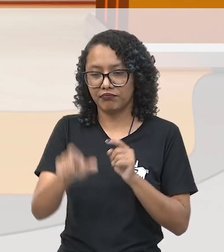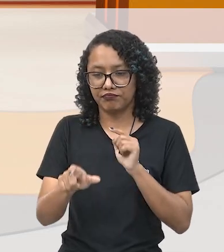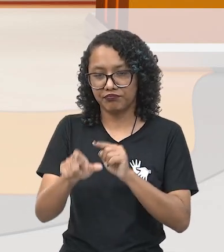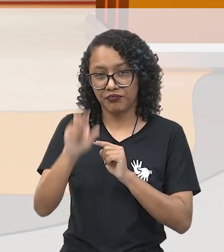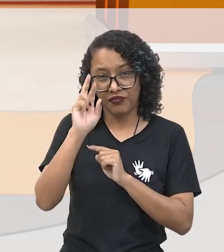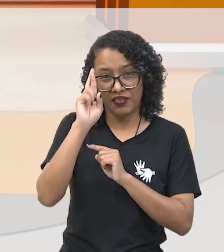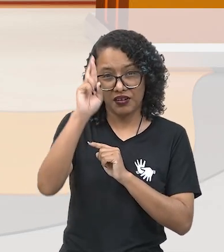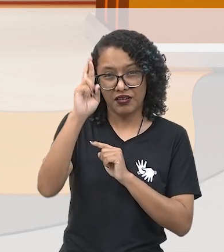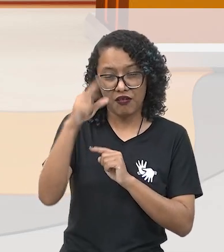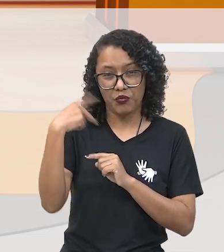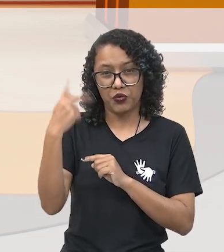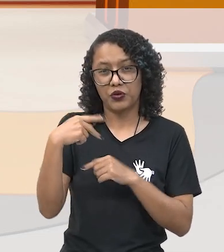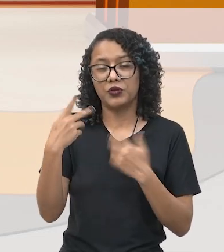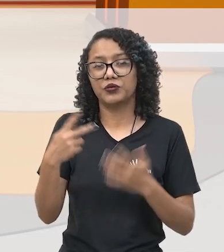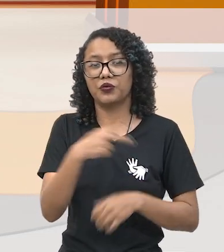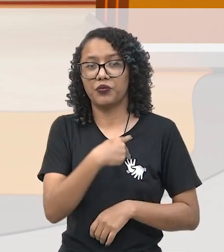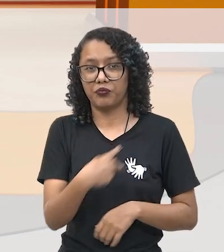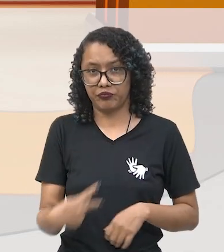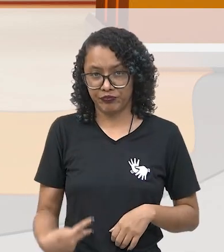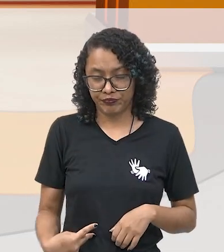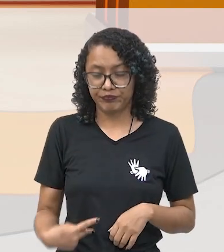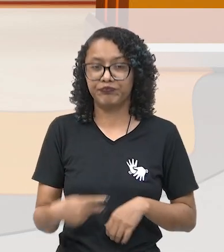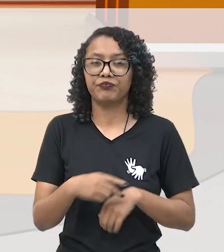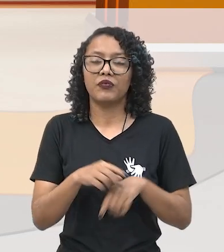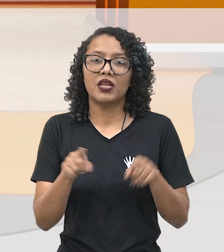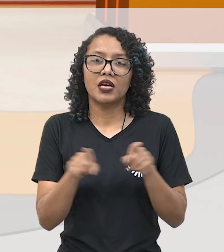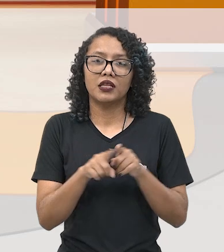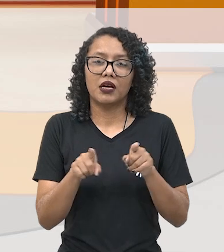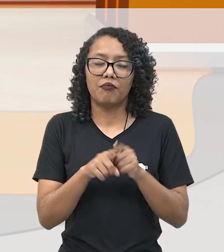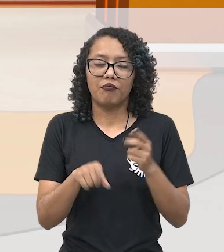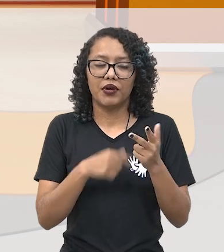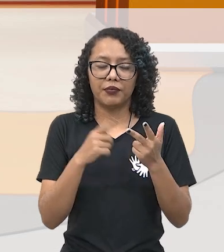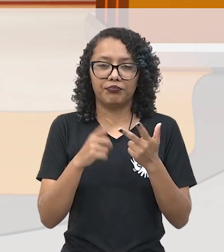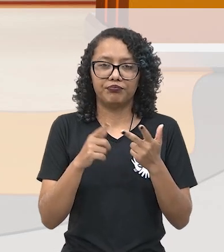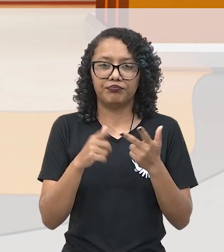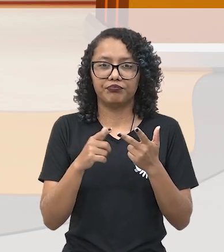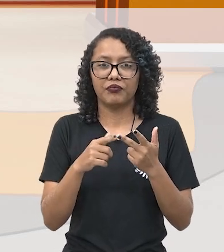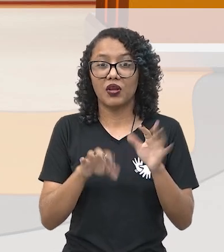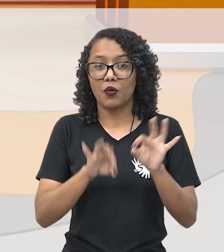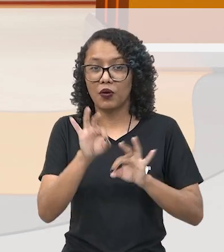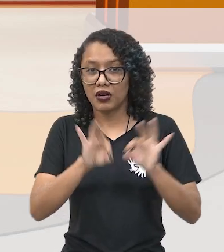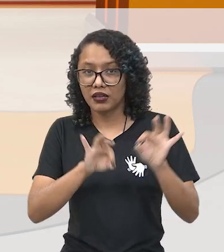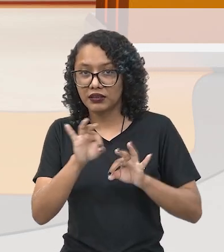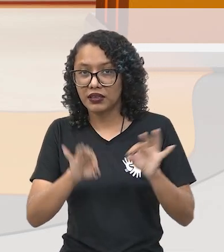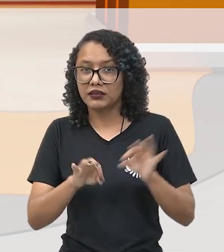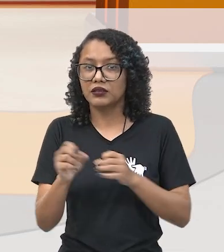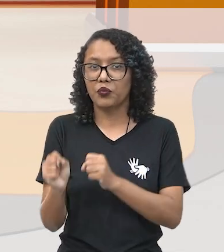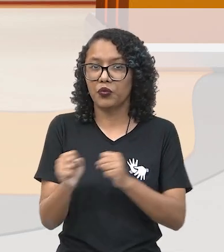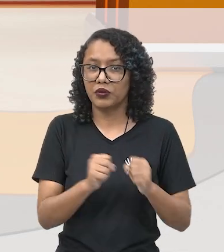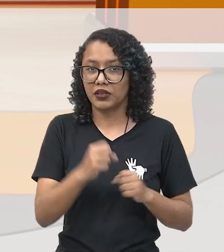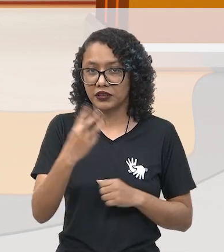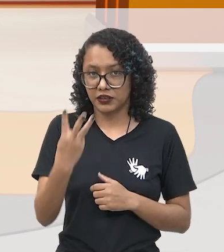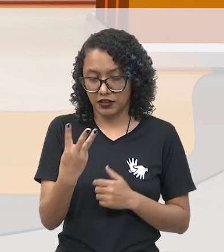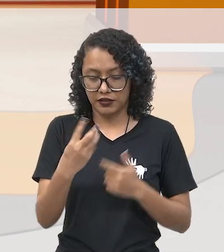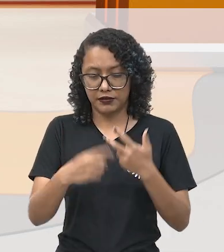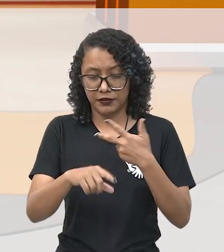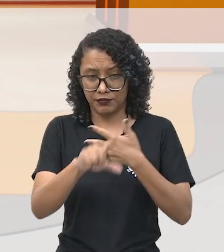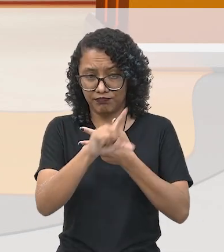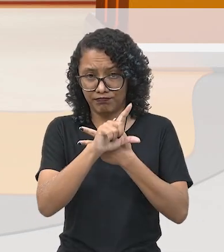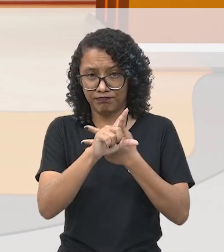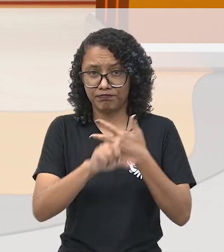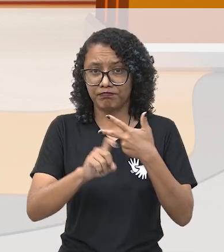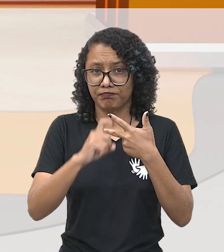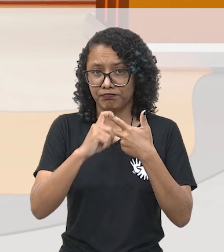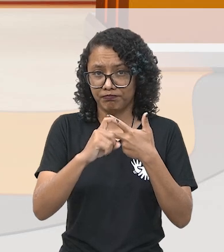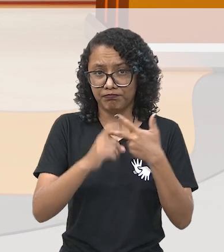chefe político, a separação dos 3 poderes, executivo, legislativo e